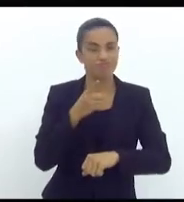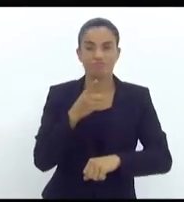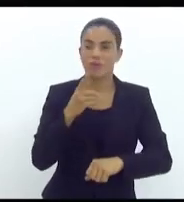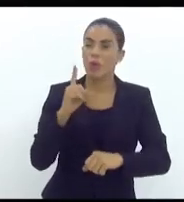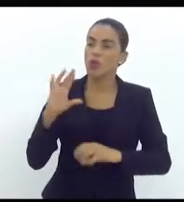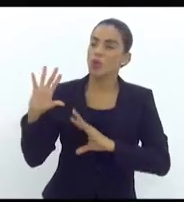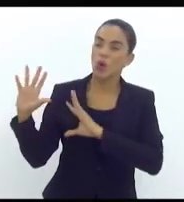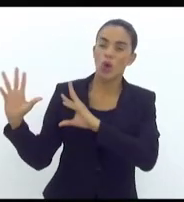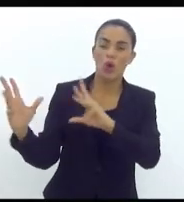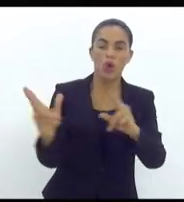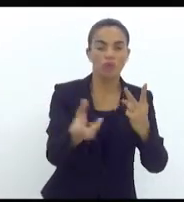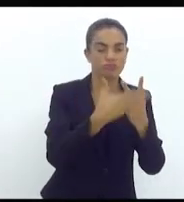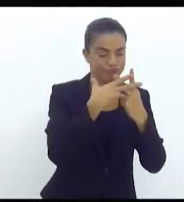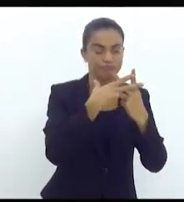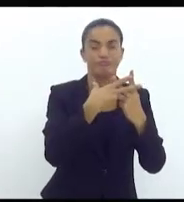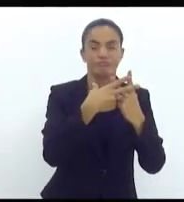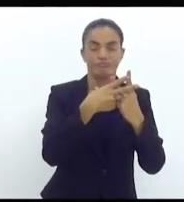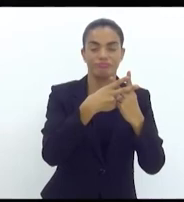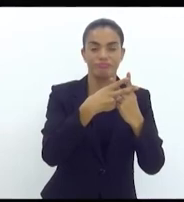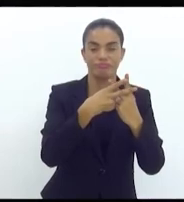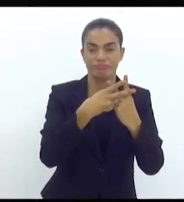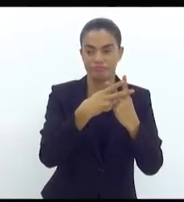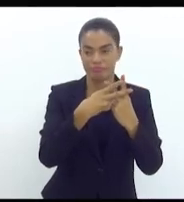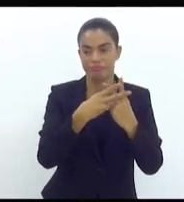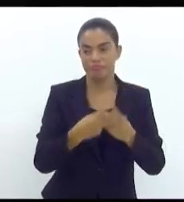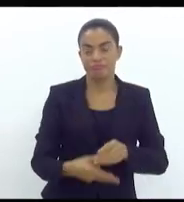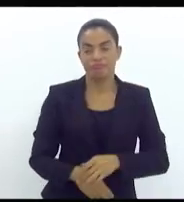todos eles na cadeia